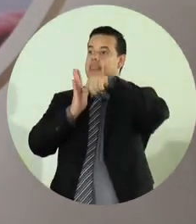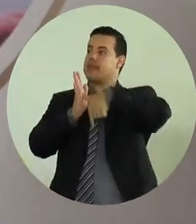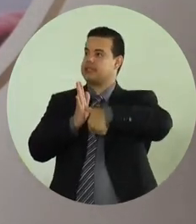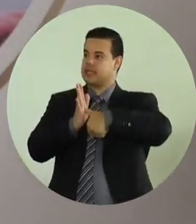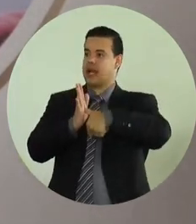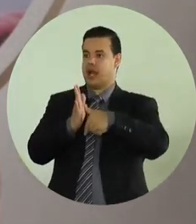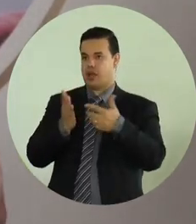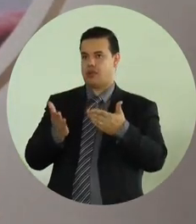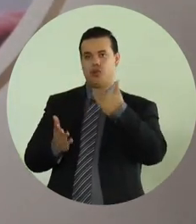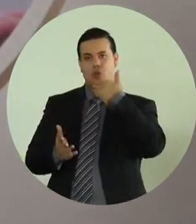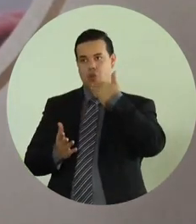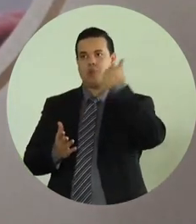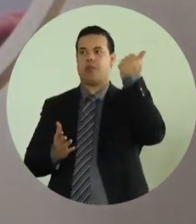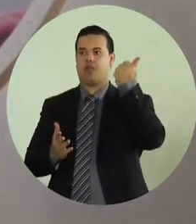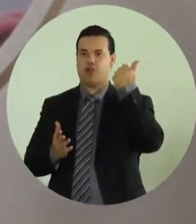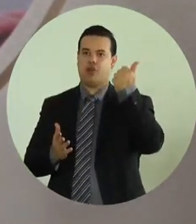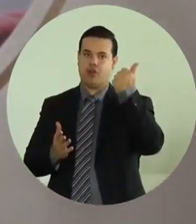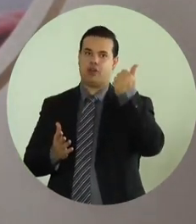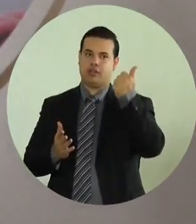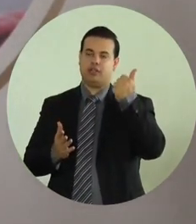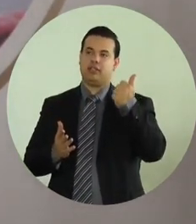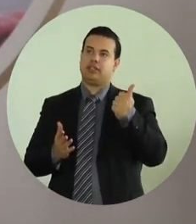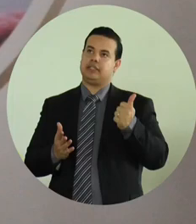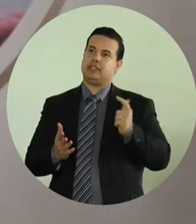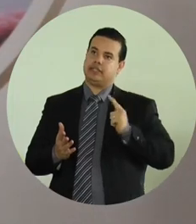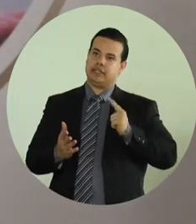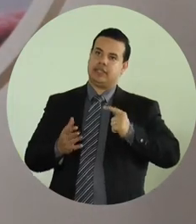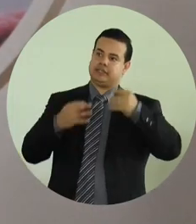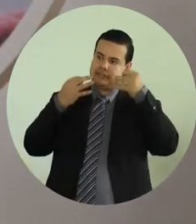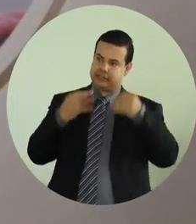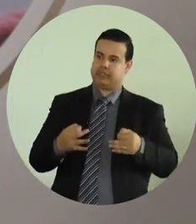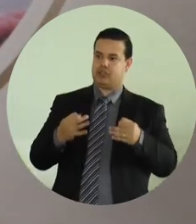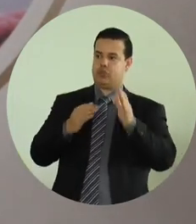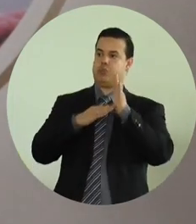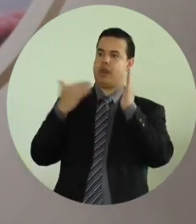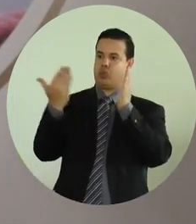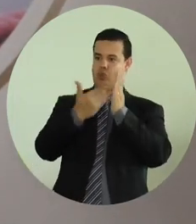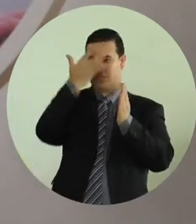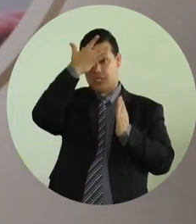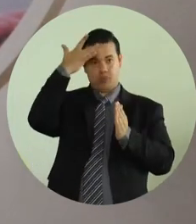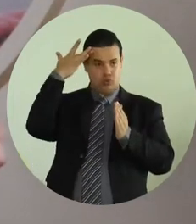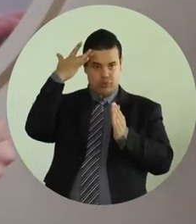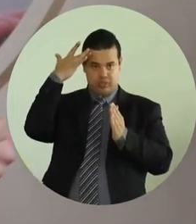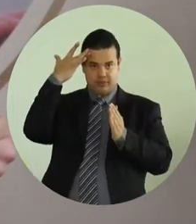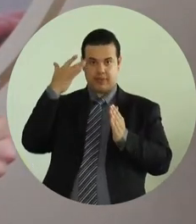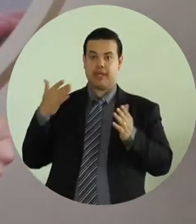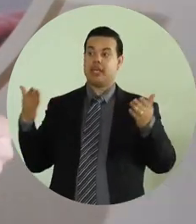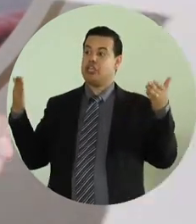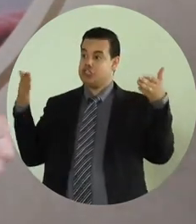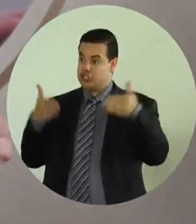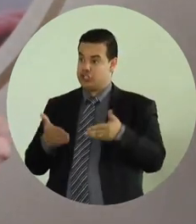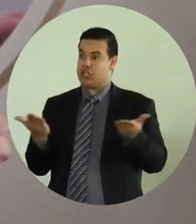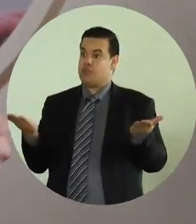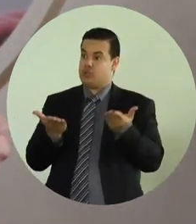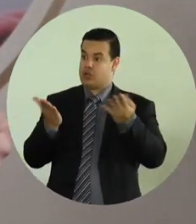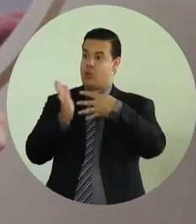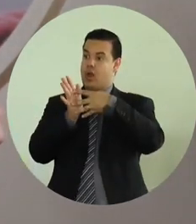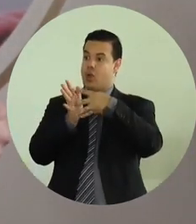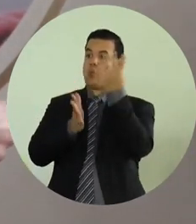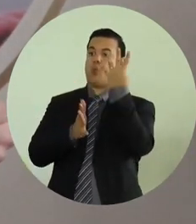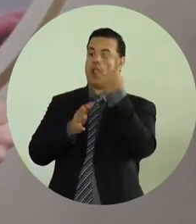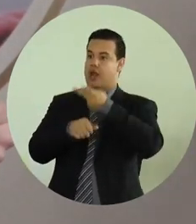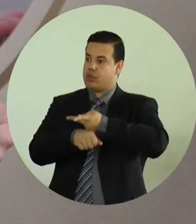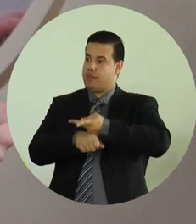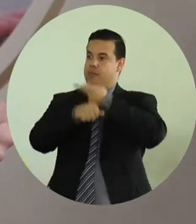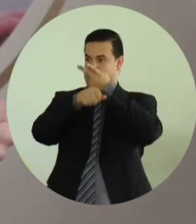futuro melhor e que seja digno para todos. Bom, chegamos à quarta edição do Prêmio Melhores Empresas para